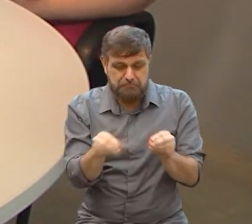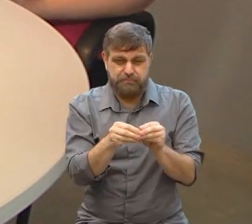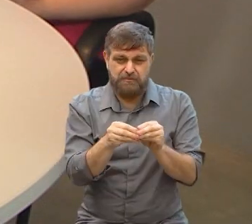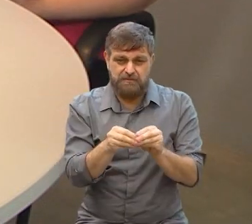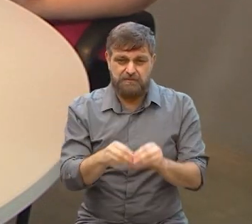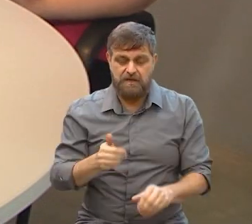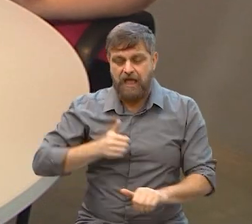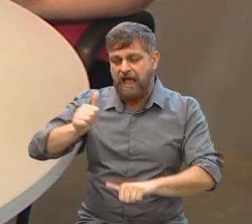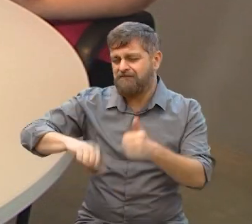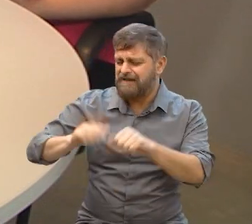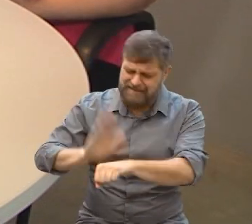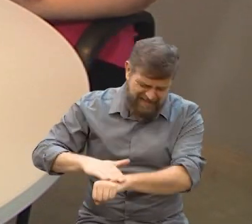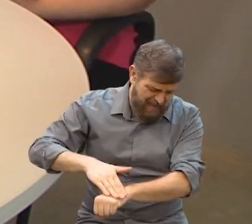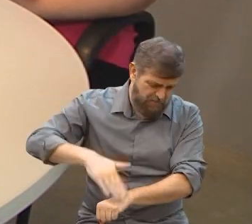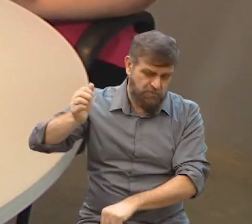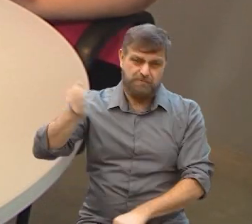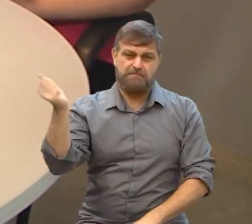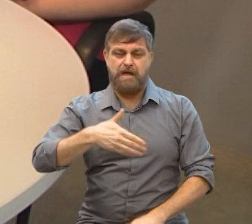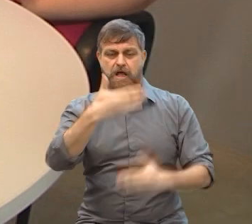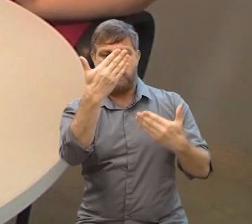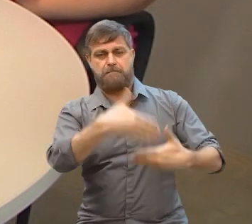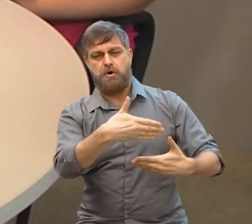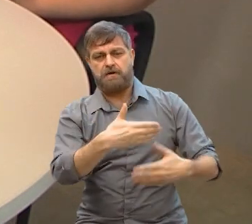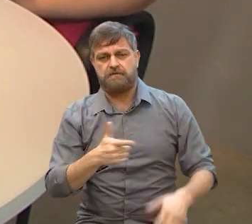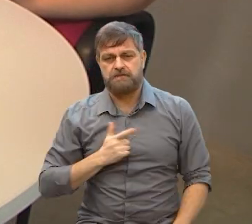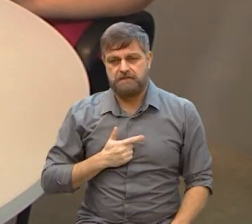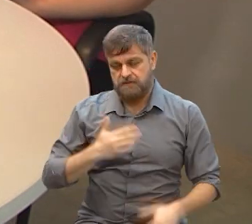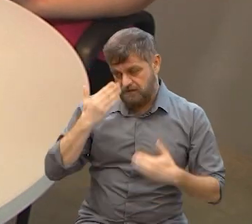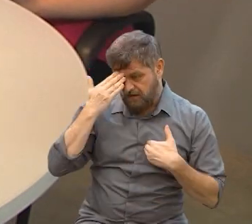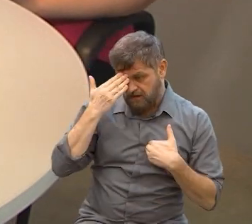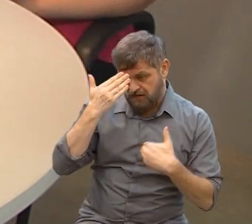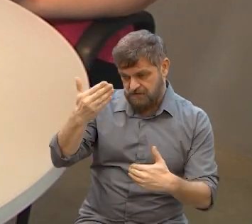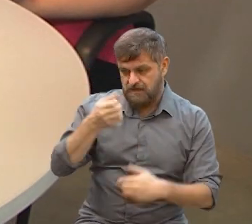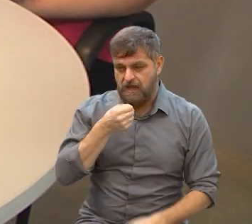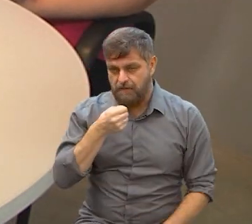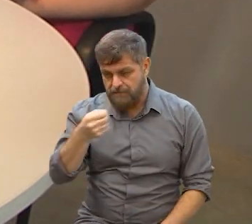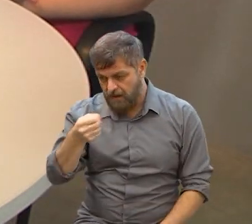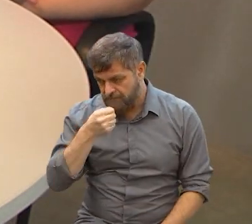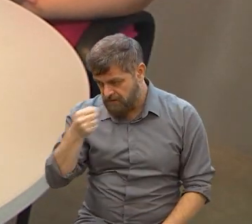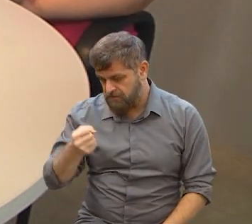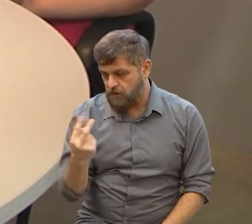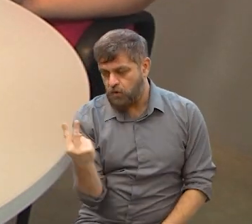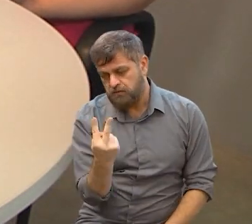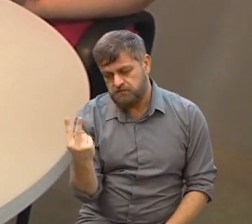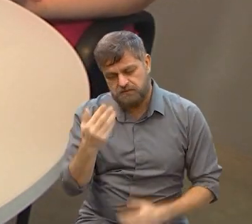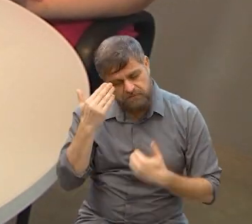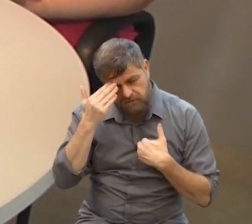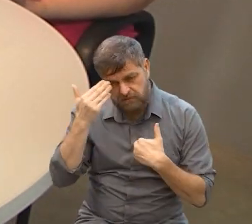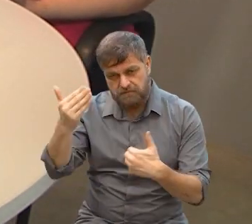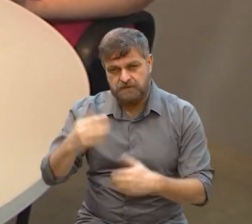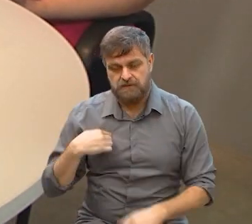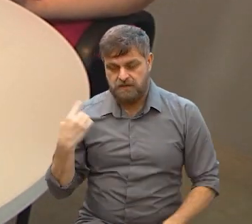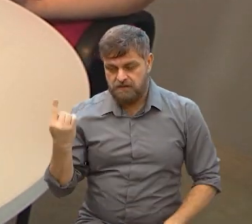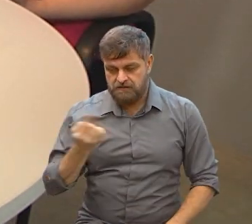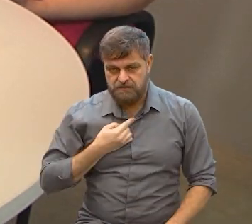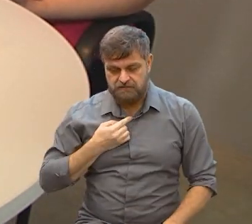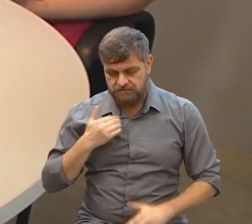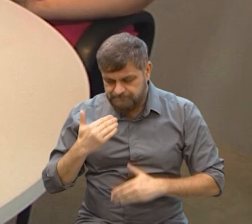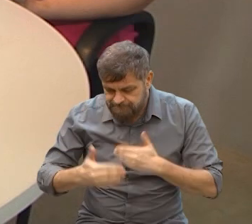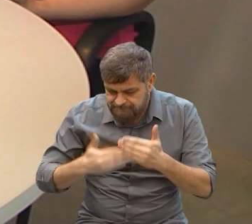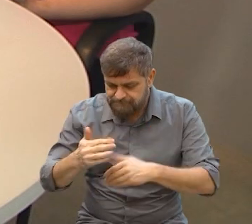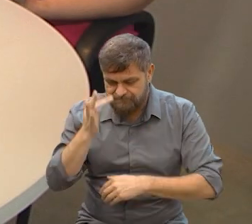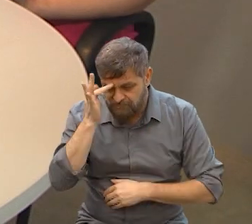além, né? Muito além de uma prova, exatamente. Eu quero agradecer a sua participação, Rodrigo, a sua também, Carolina. Muito obrigada. Vamos caminhando aí para o